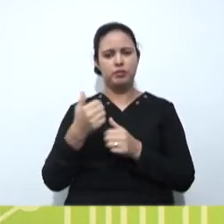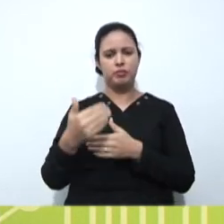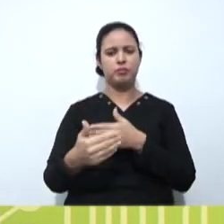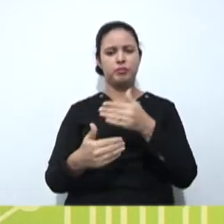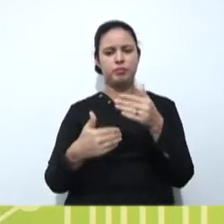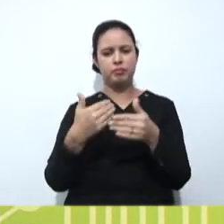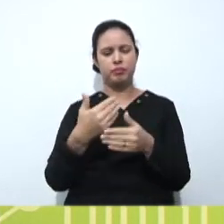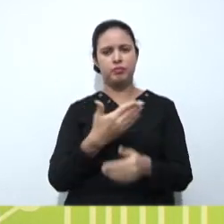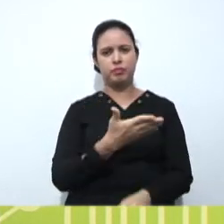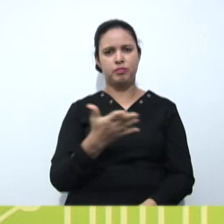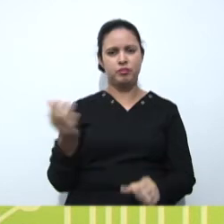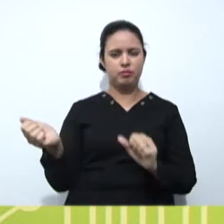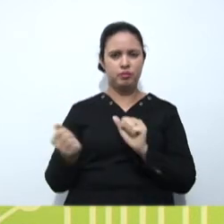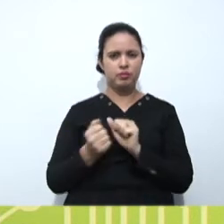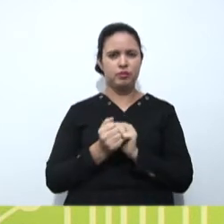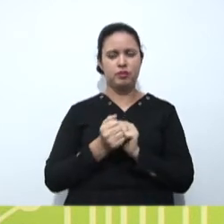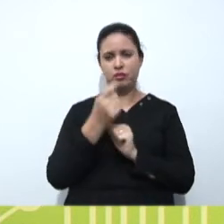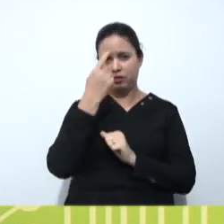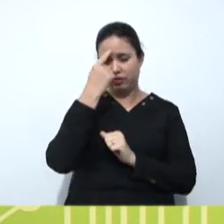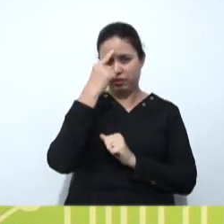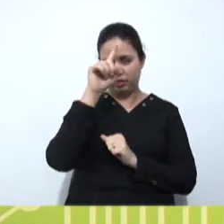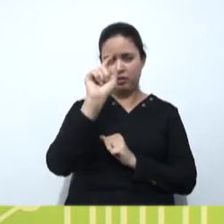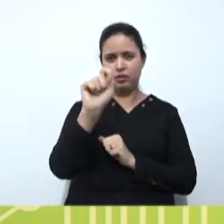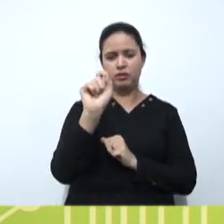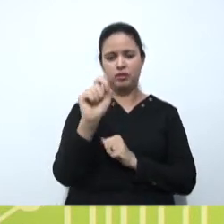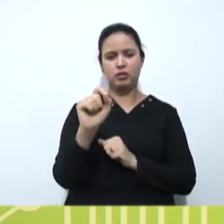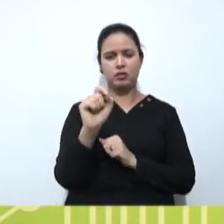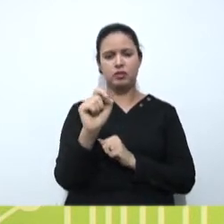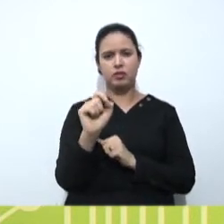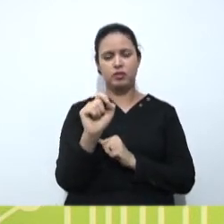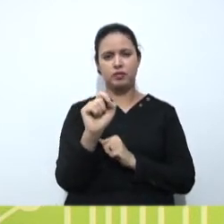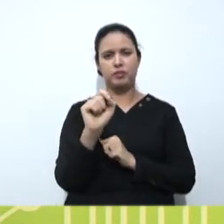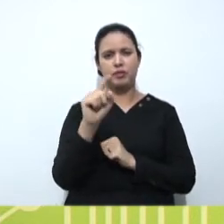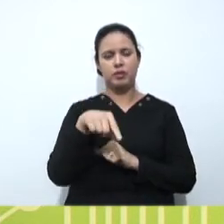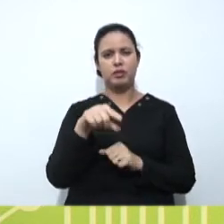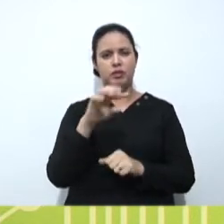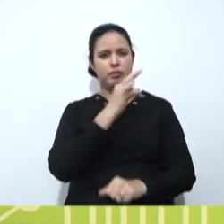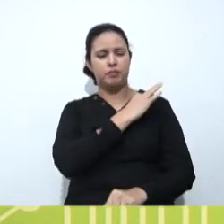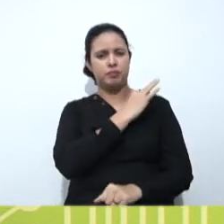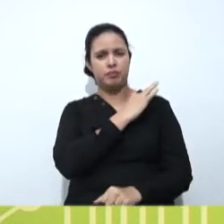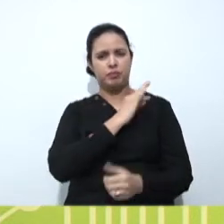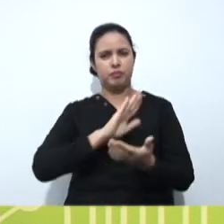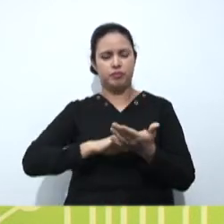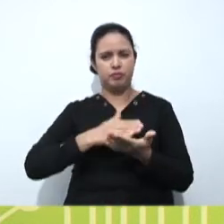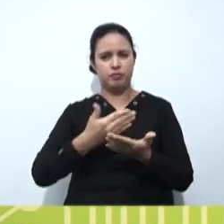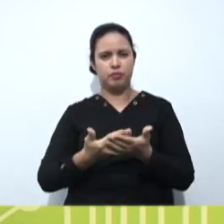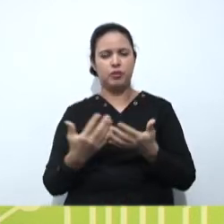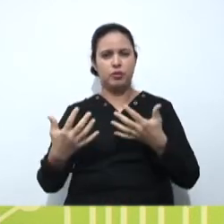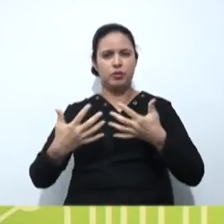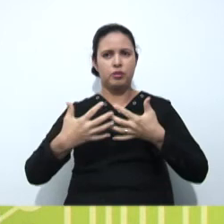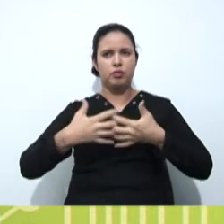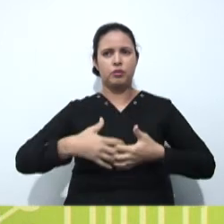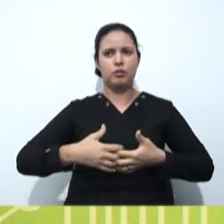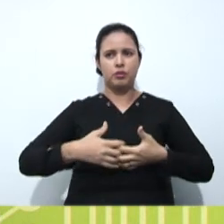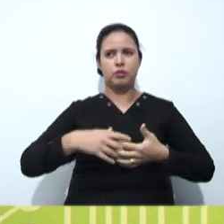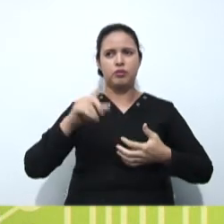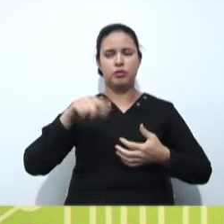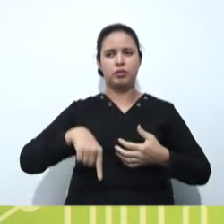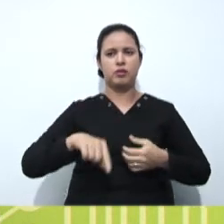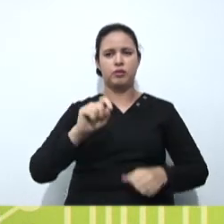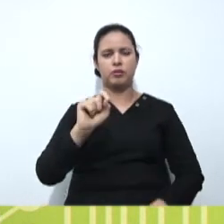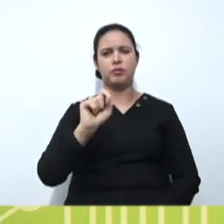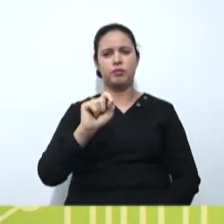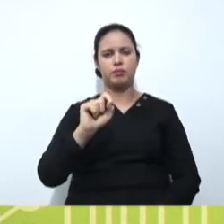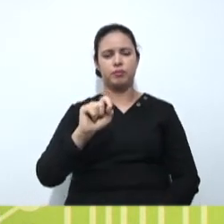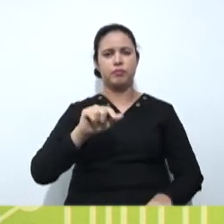com vocês. E a ideia nossa, minha, do professor, da Tamires também, do Instituto Federal, é isso mesmo, é a